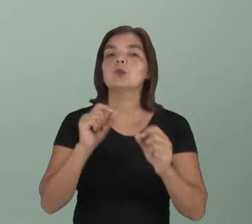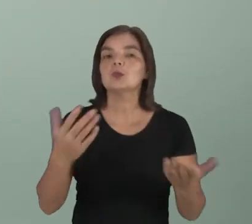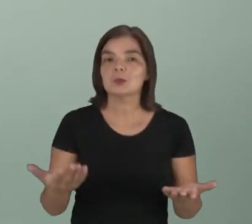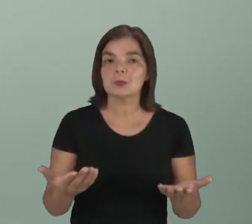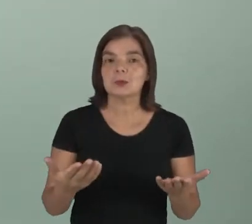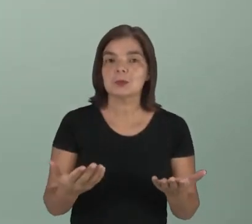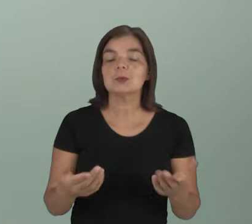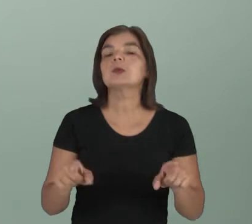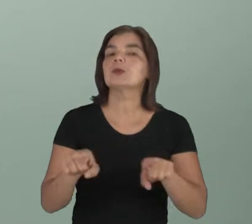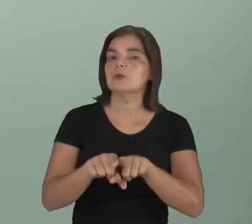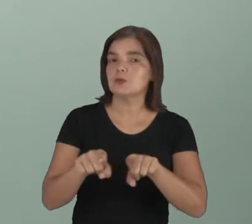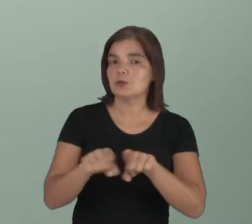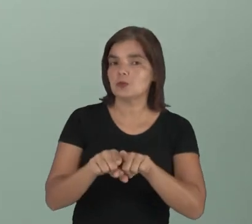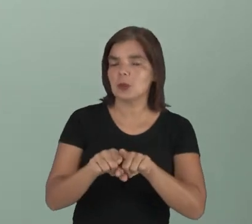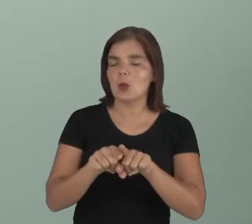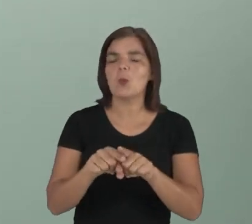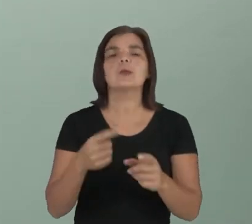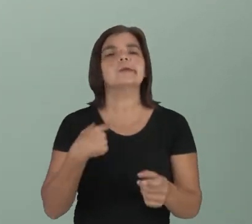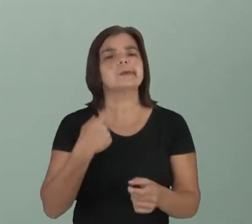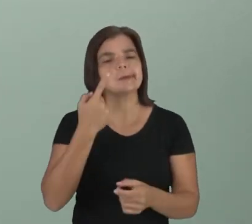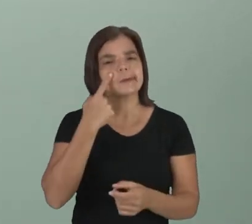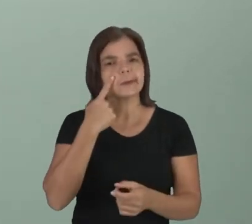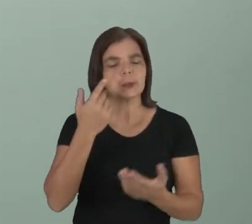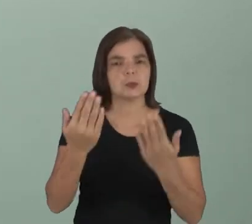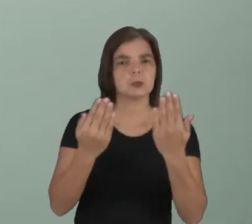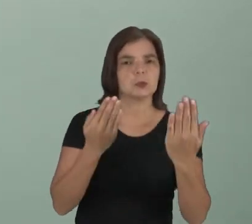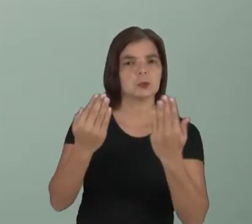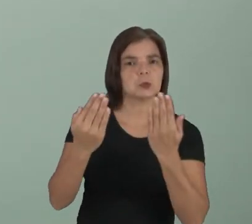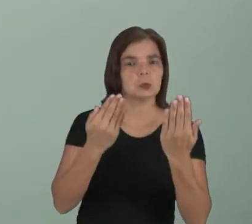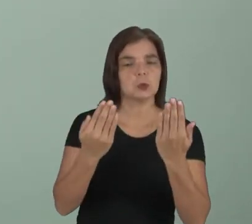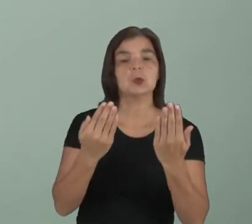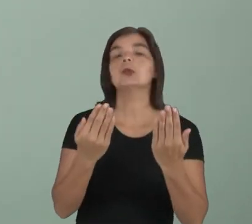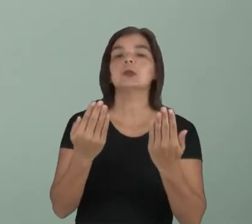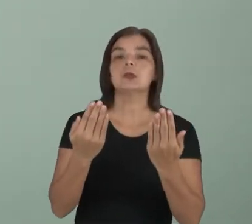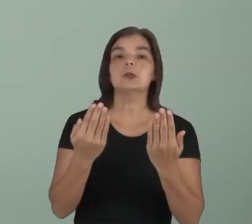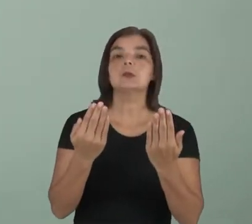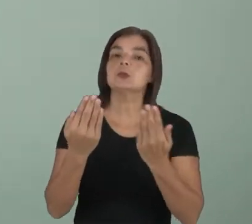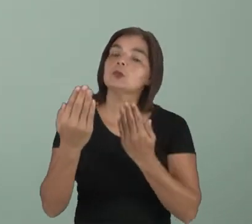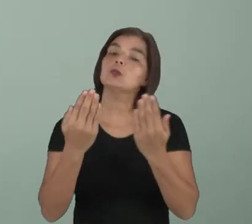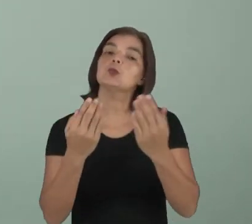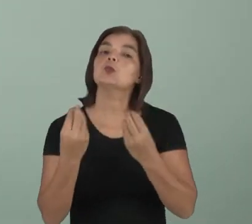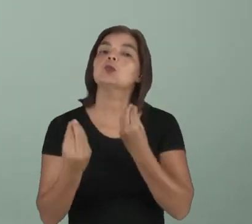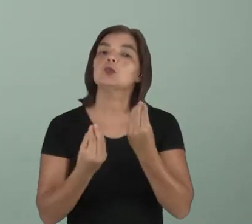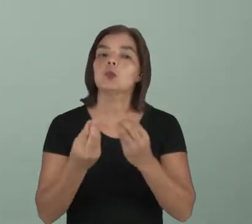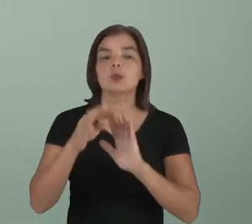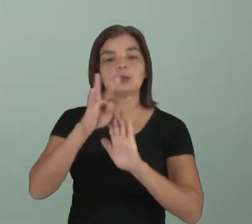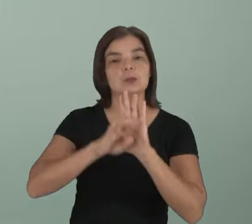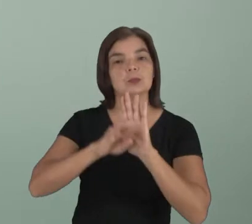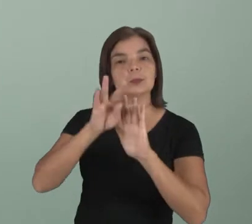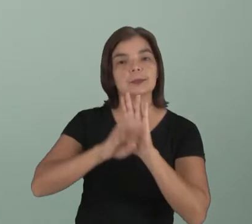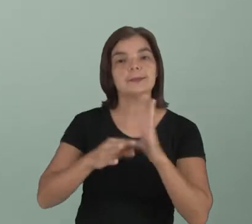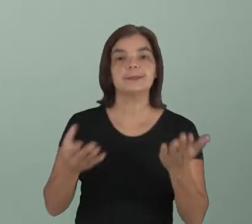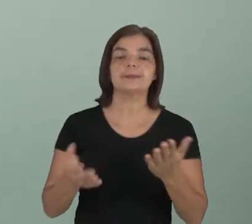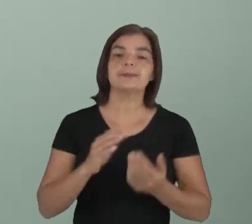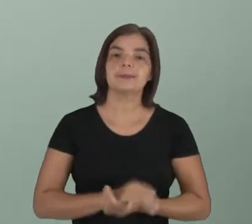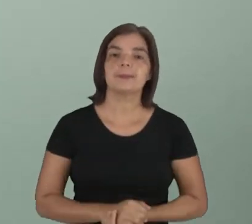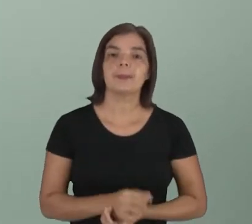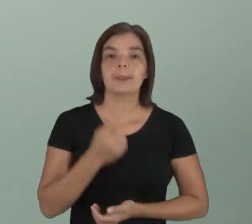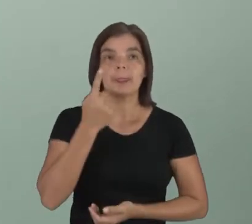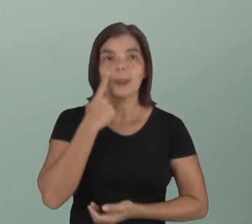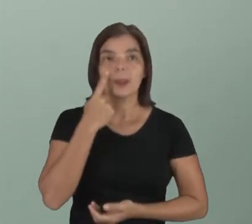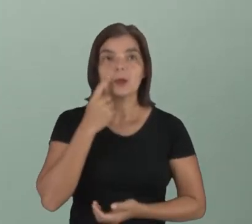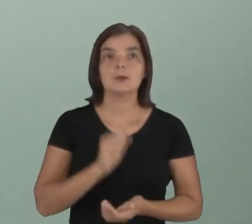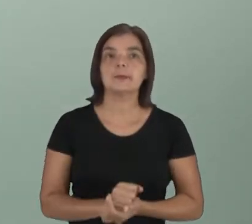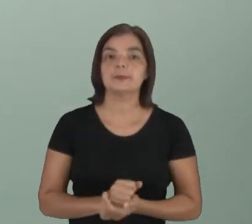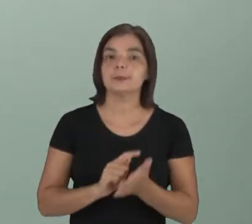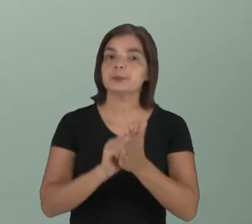de tecido. E quando fazemos essa comparação, comparamos esse tecido com o texto. Agora nós vamos ver o